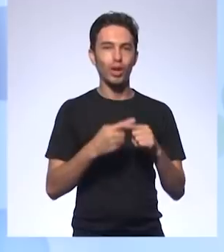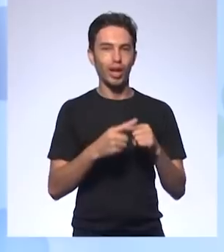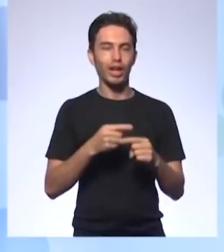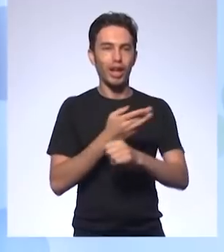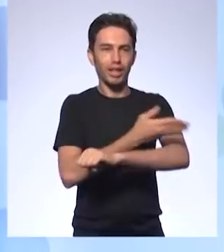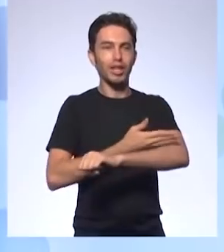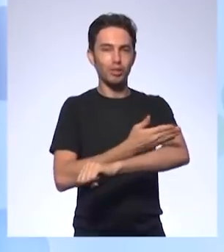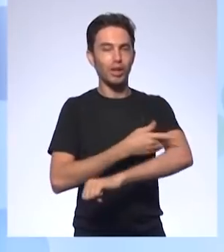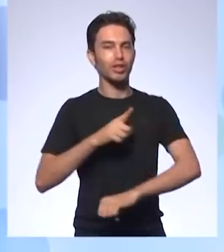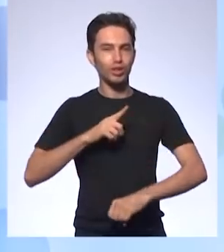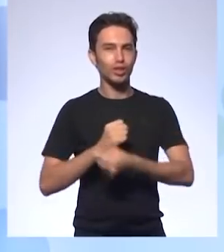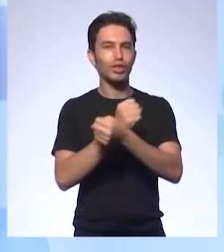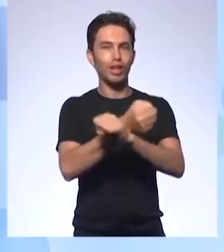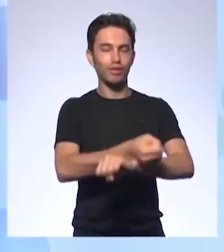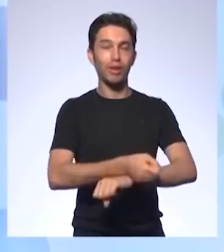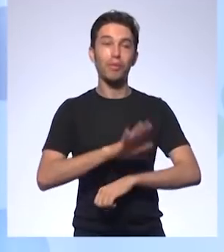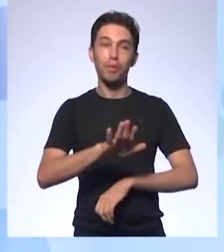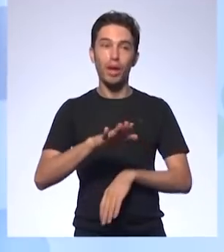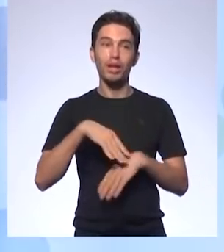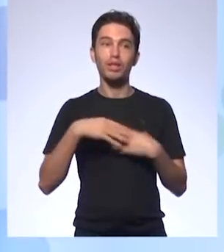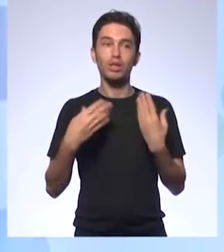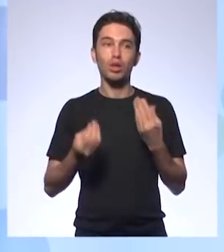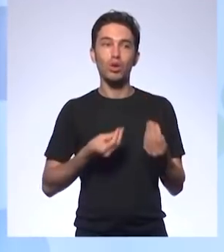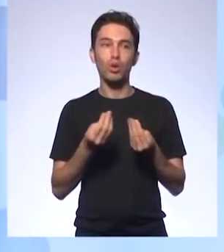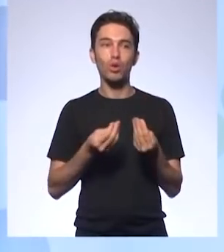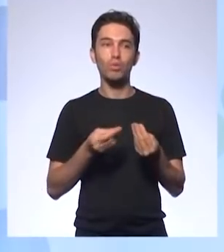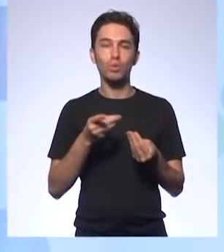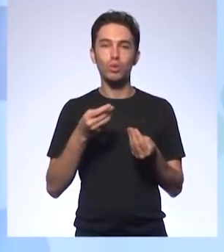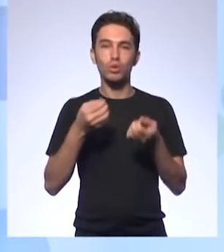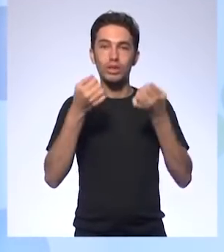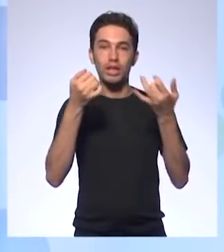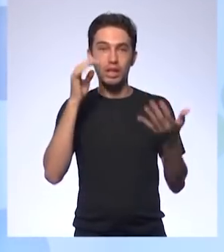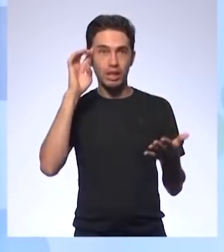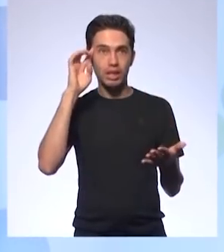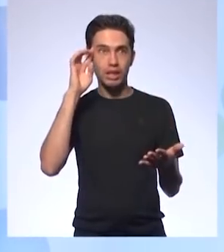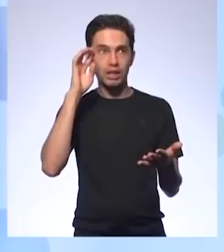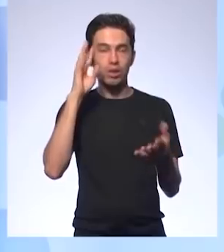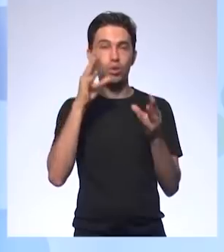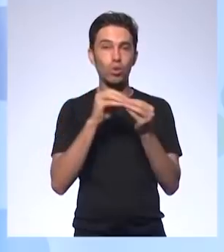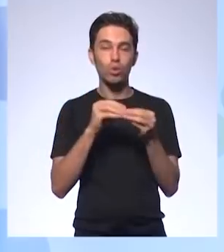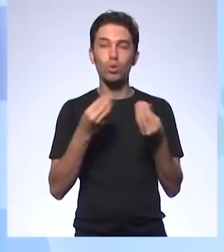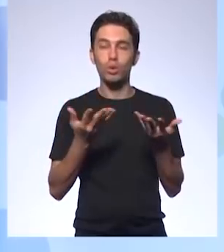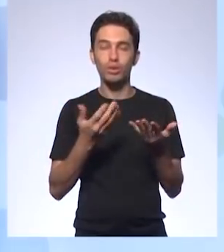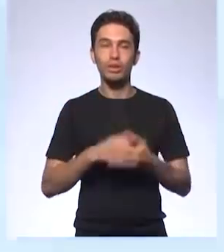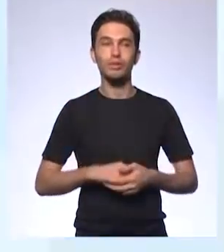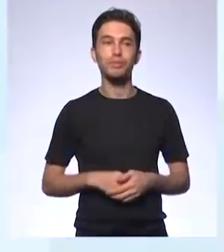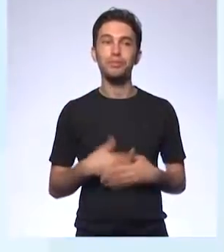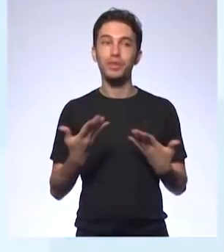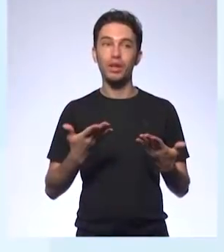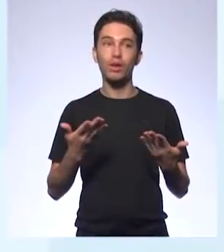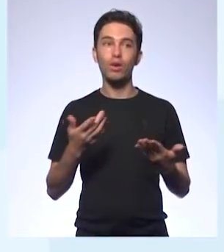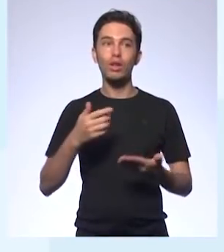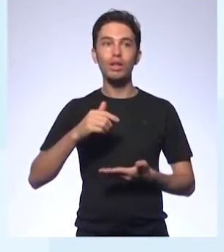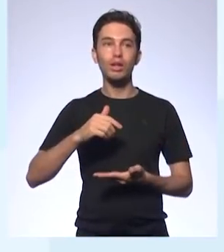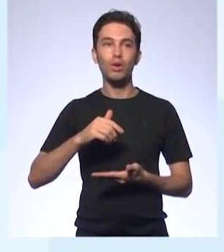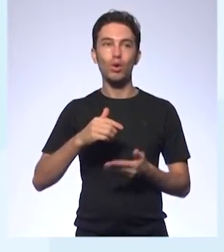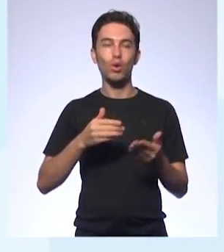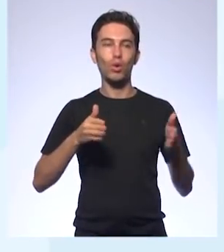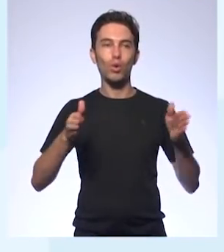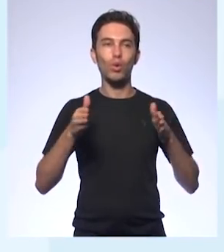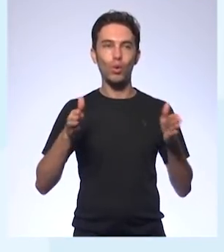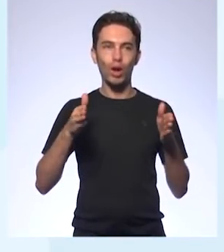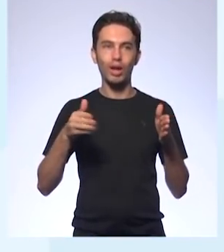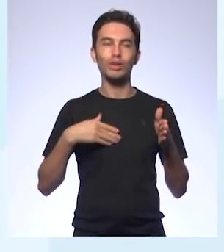vocês. E esse quadro que nós adoramos, que é o protagonismo juvenil, olha aí para vocês na tela. Nós